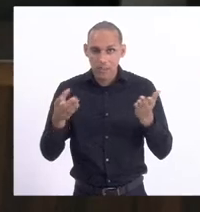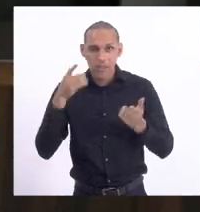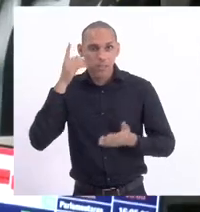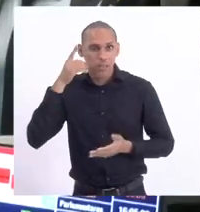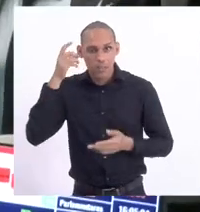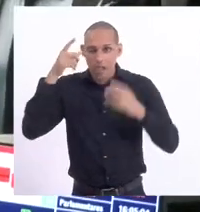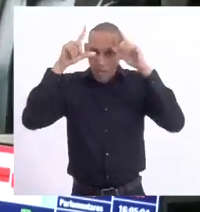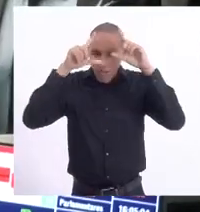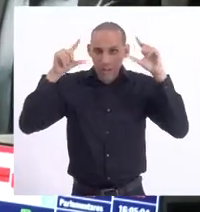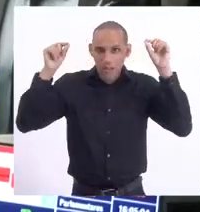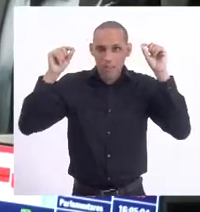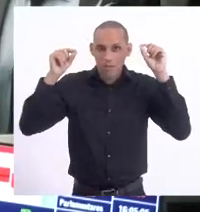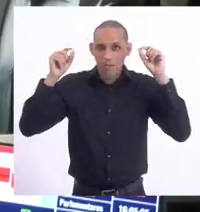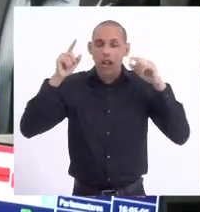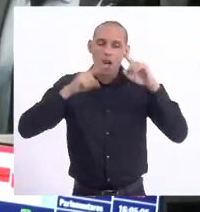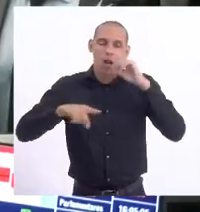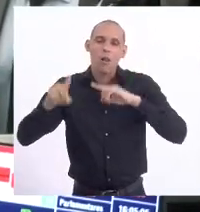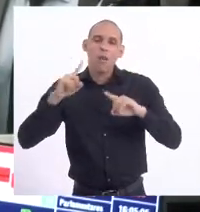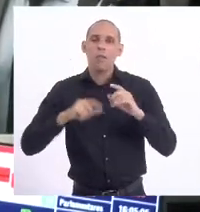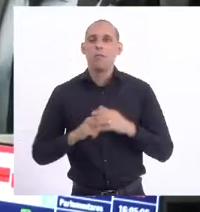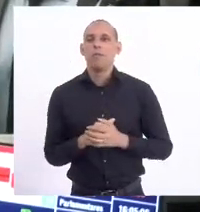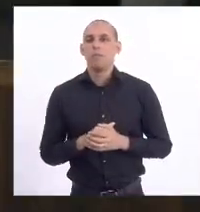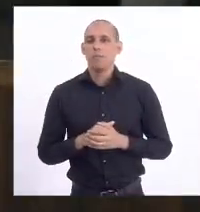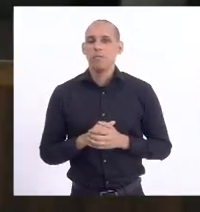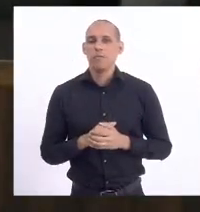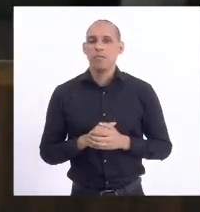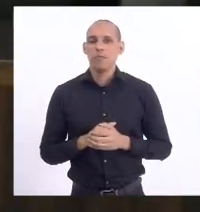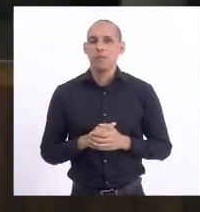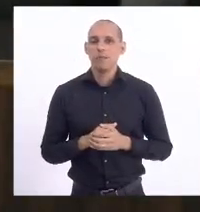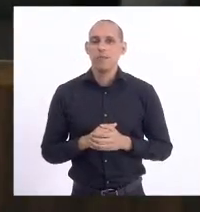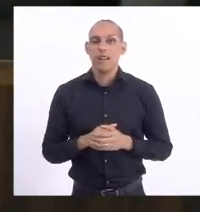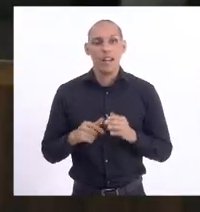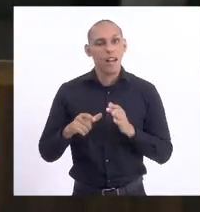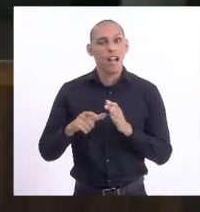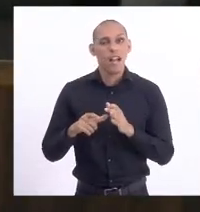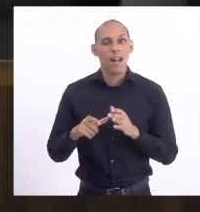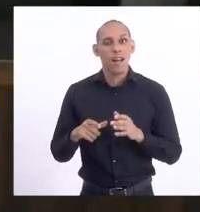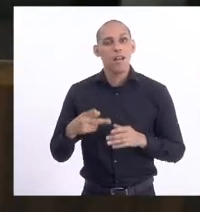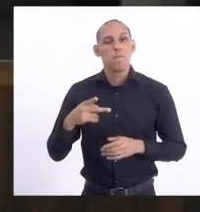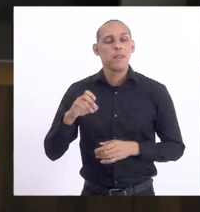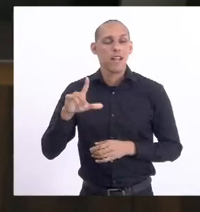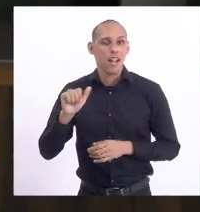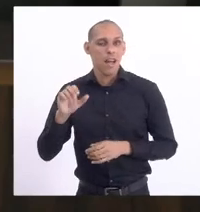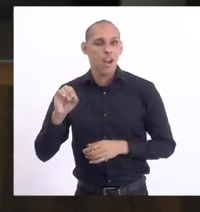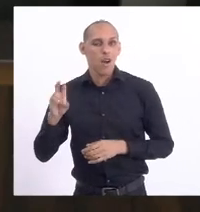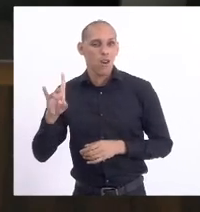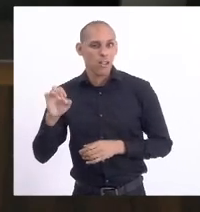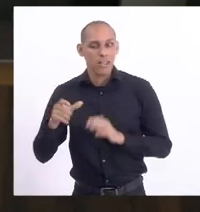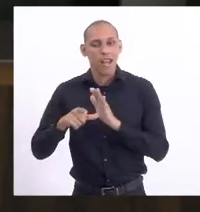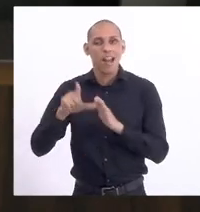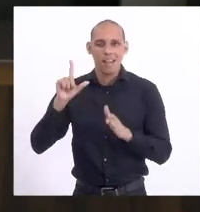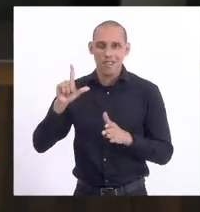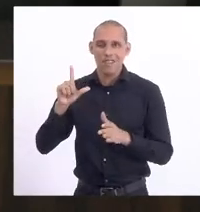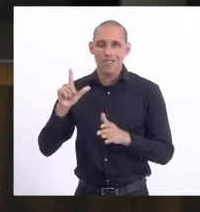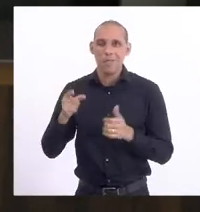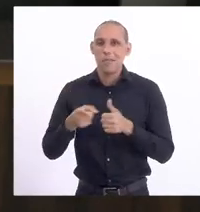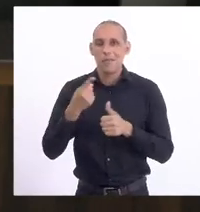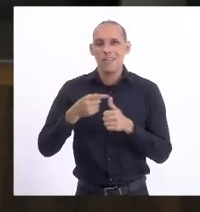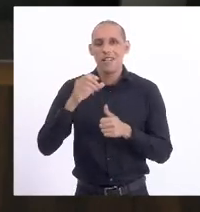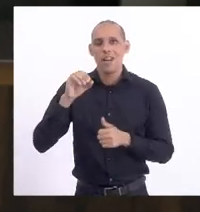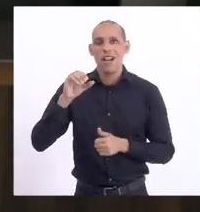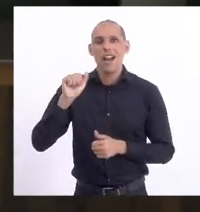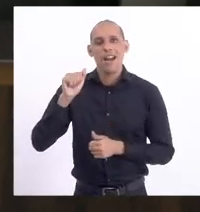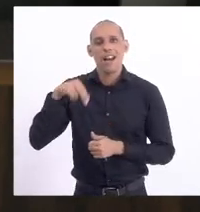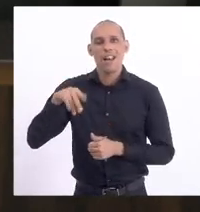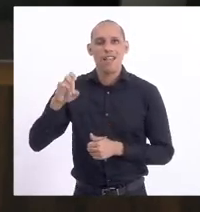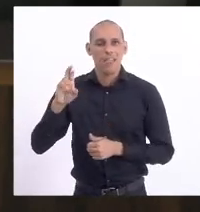Pela ordem. Tá. A questão de ordem antecede a pela ordem. Então, eu vou conceder a questão de ordem, deputado Anderson. É sobre outra